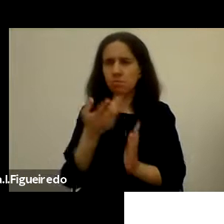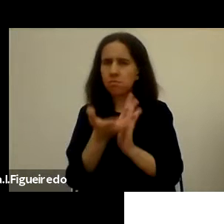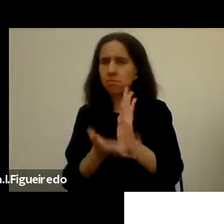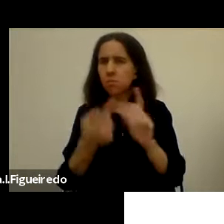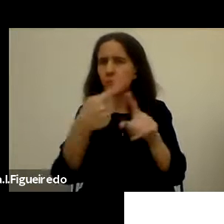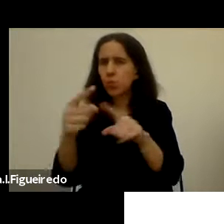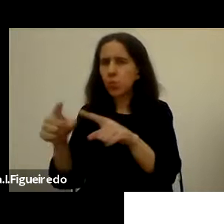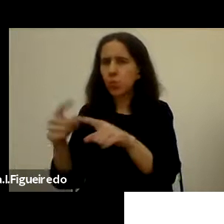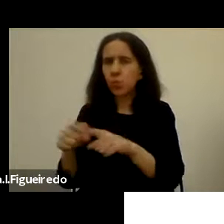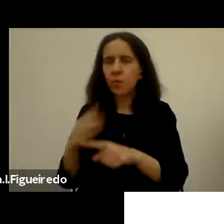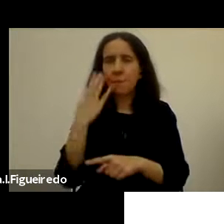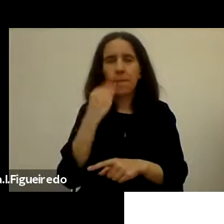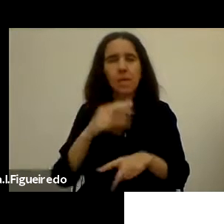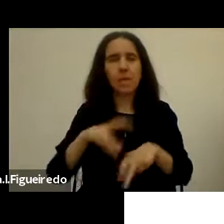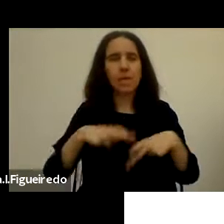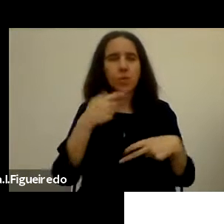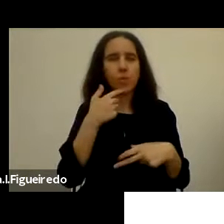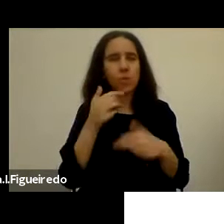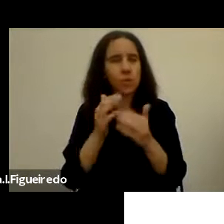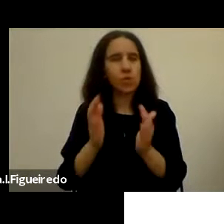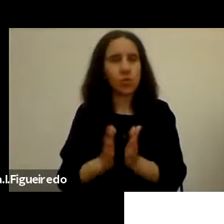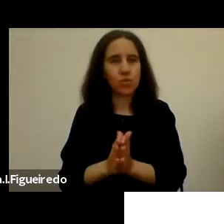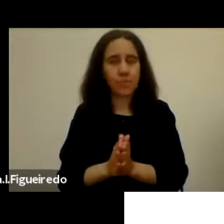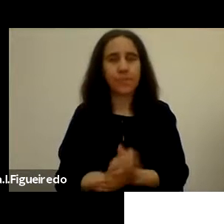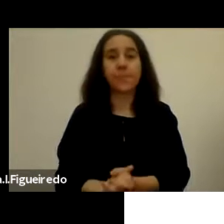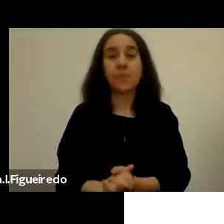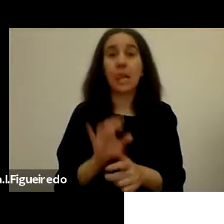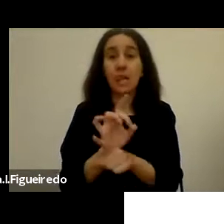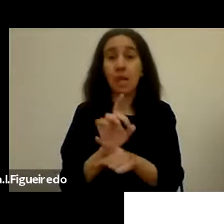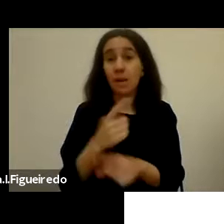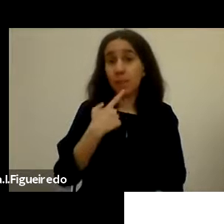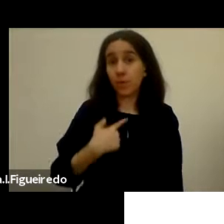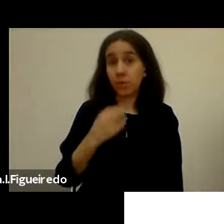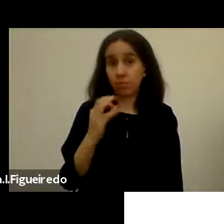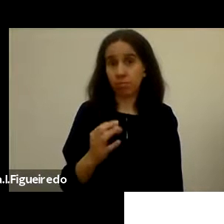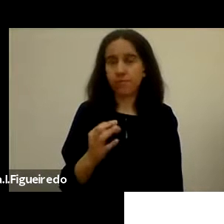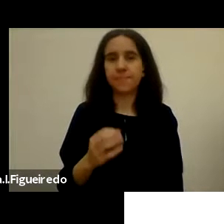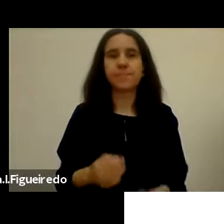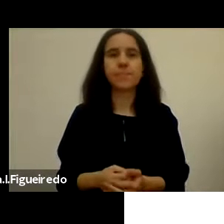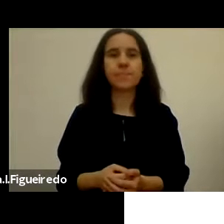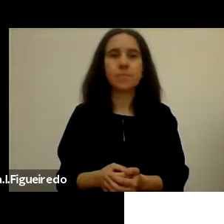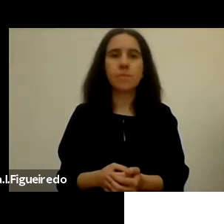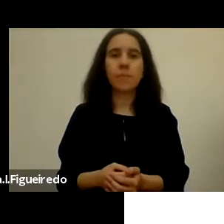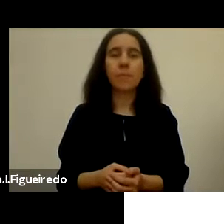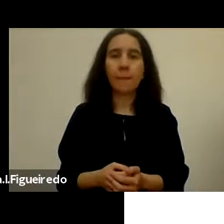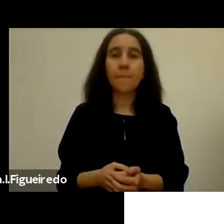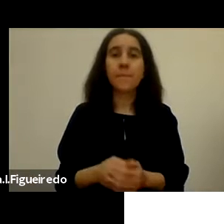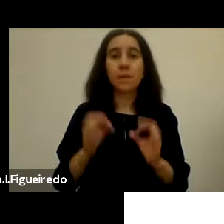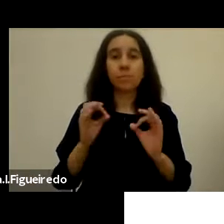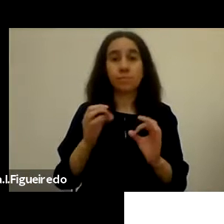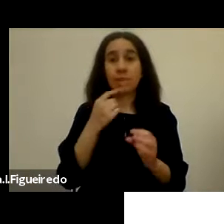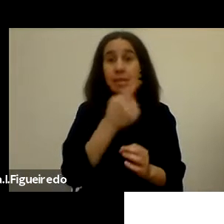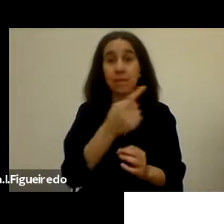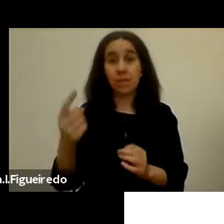diferentes, e acho que foi muito enriquecedor para todos. Quanto à pergunta em concreto, aquilo que se diz na essência é que